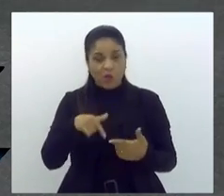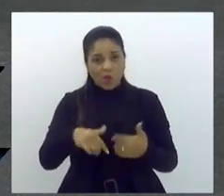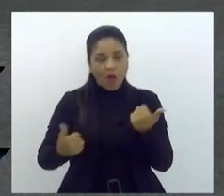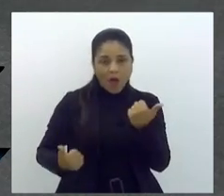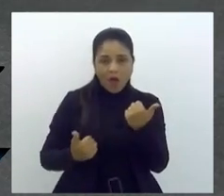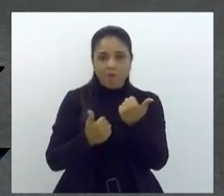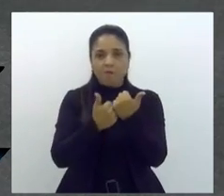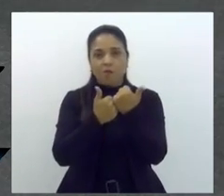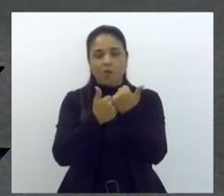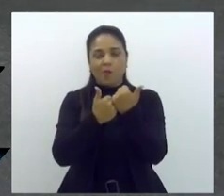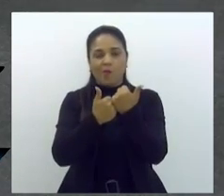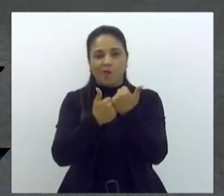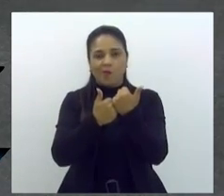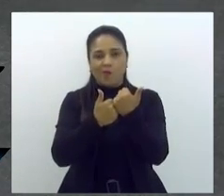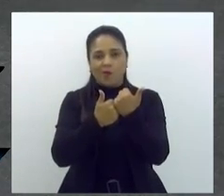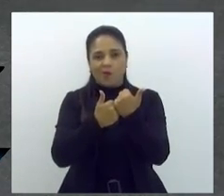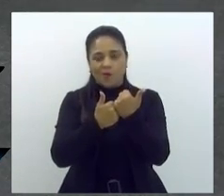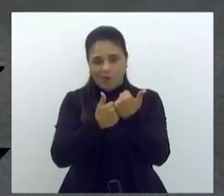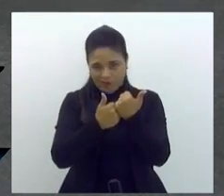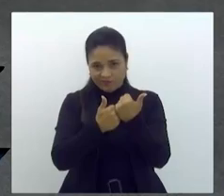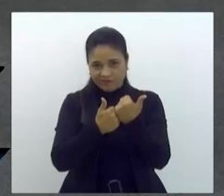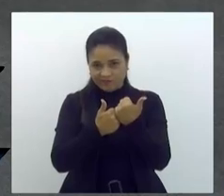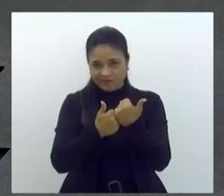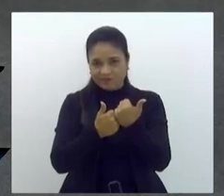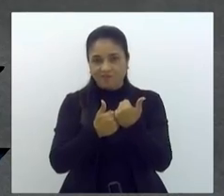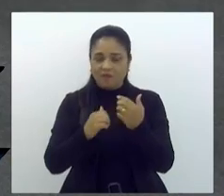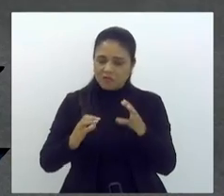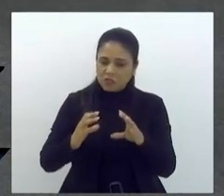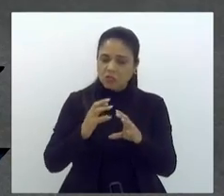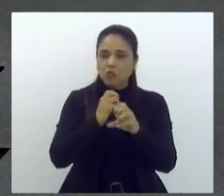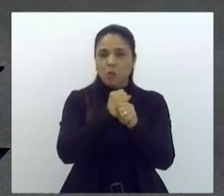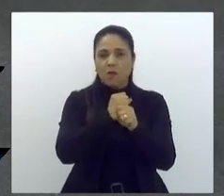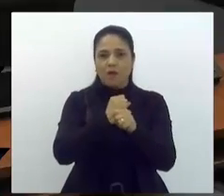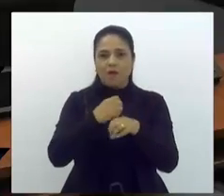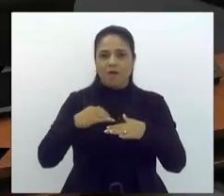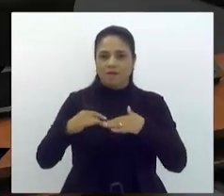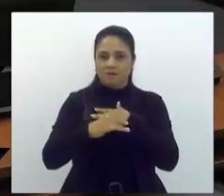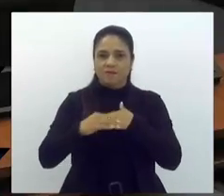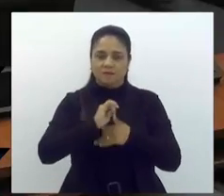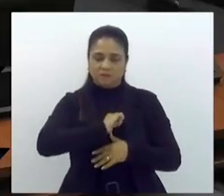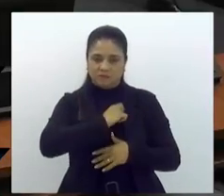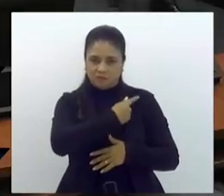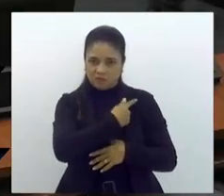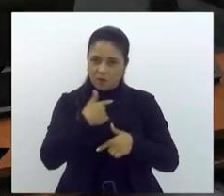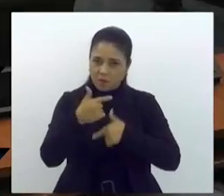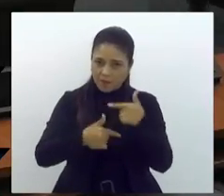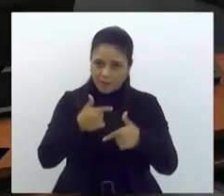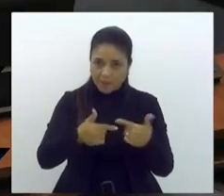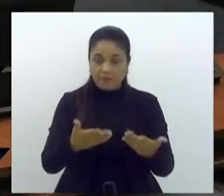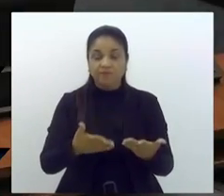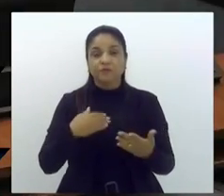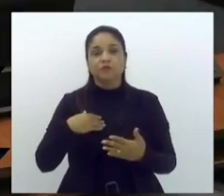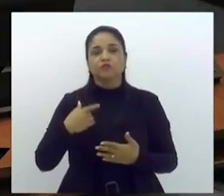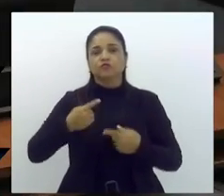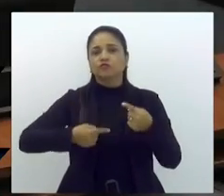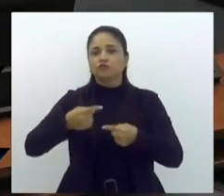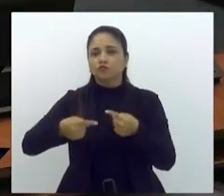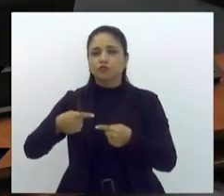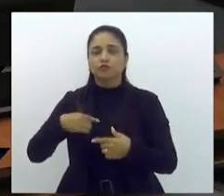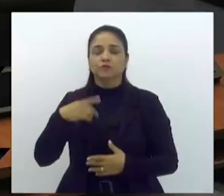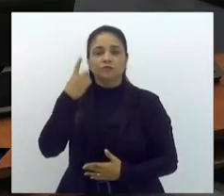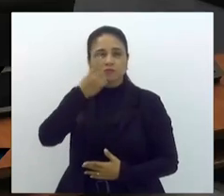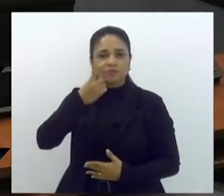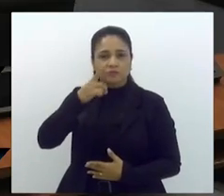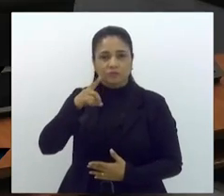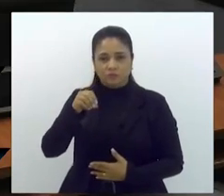Legislativa porque há de vir para somar ao nosso município obrigado senhor presidente para discutir Deputado Douglas Rua